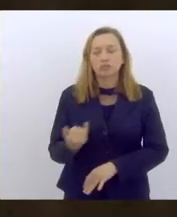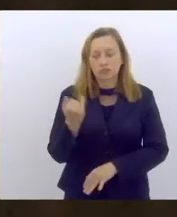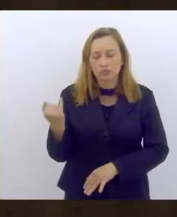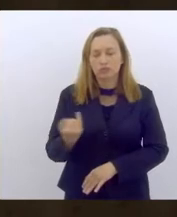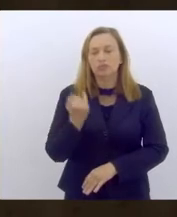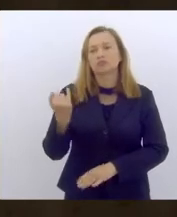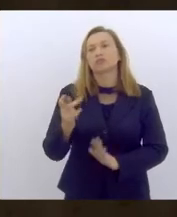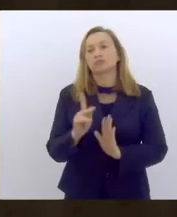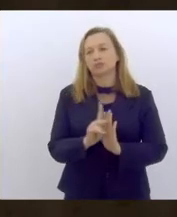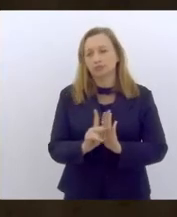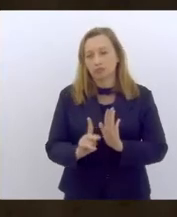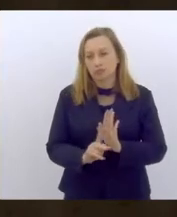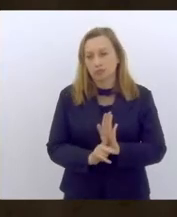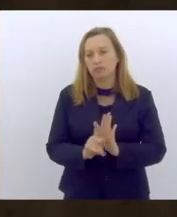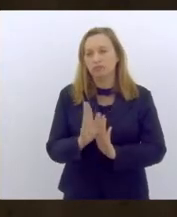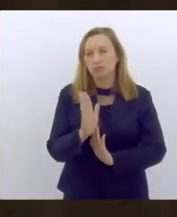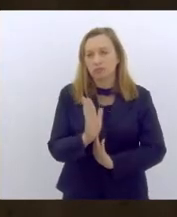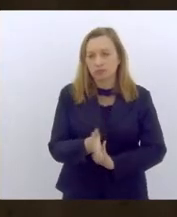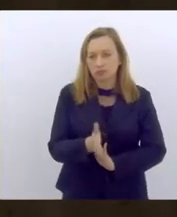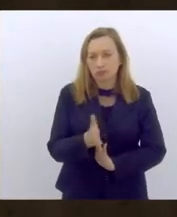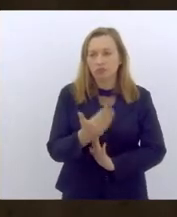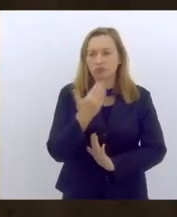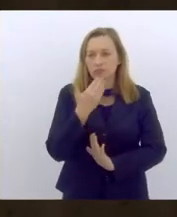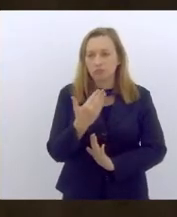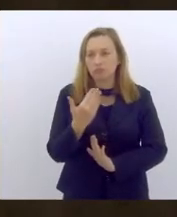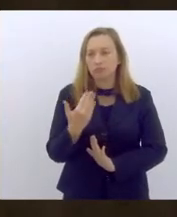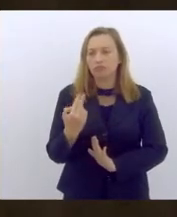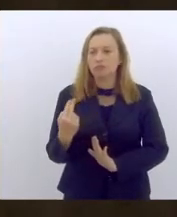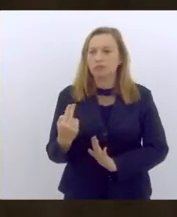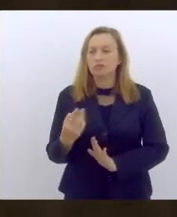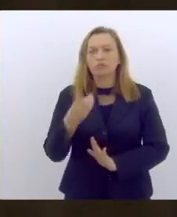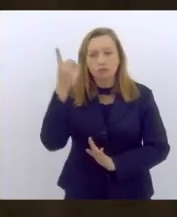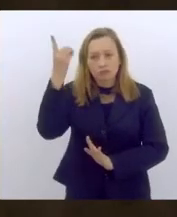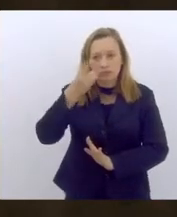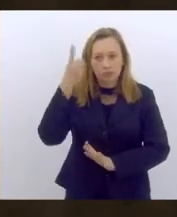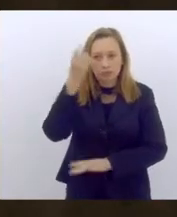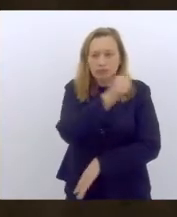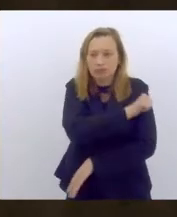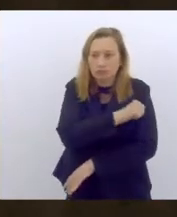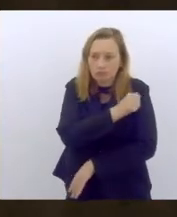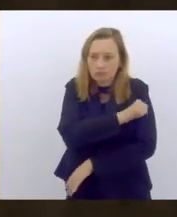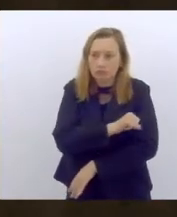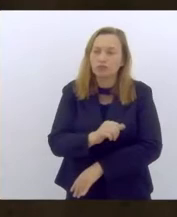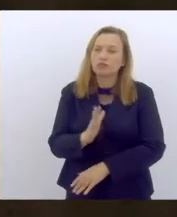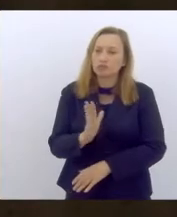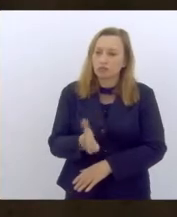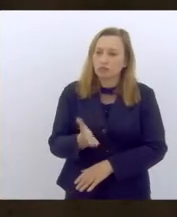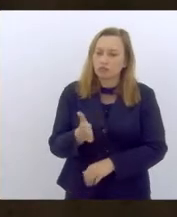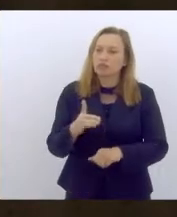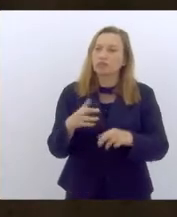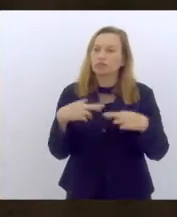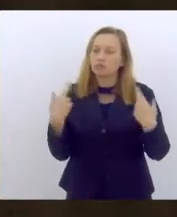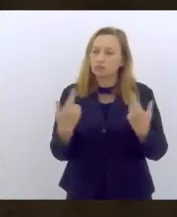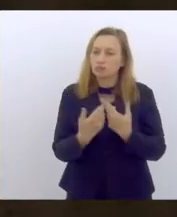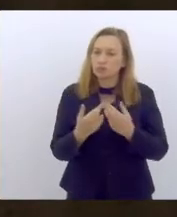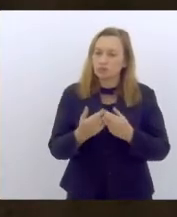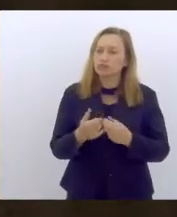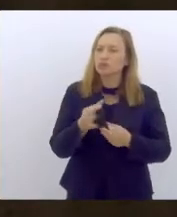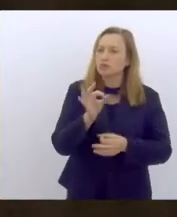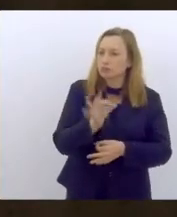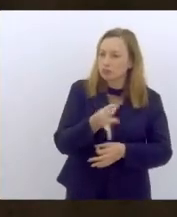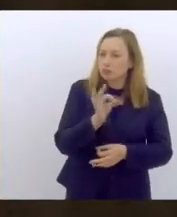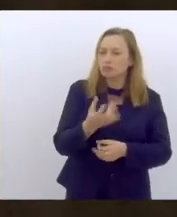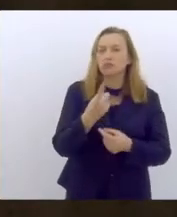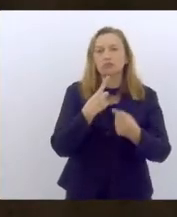a importância desse projeto e já pedindo a autora deputada enfermeira Rejane em que a gente teve uma reunião justamente